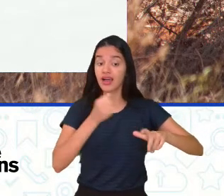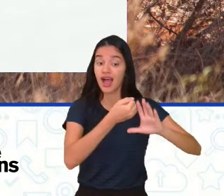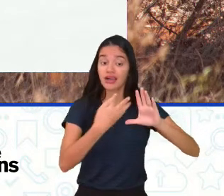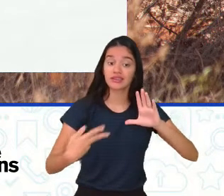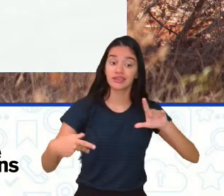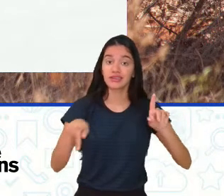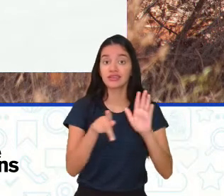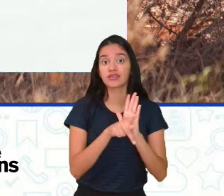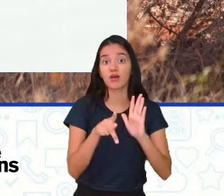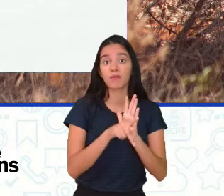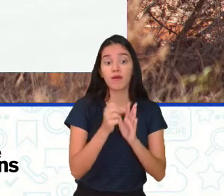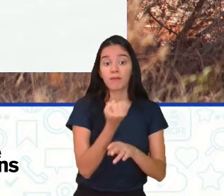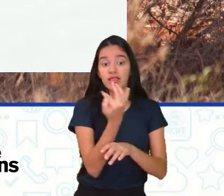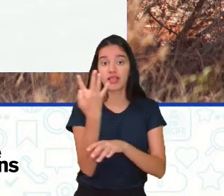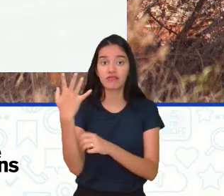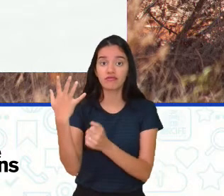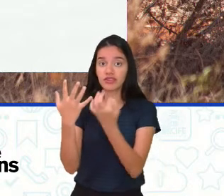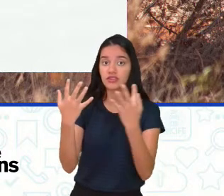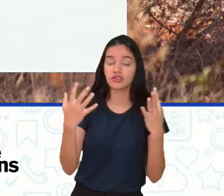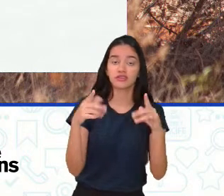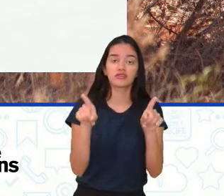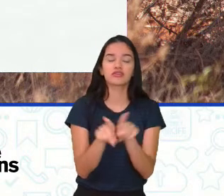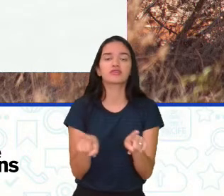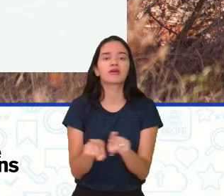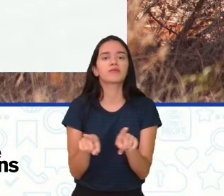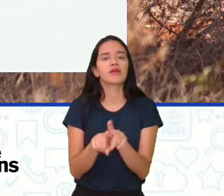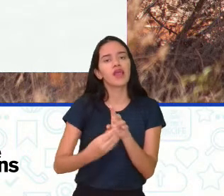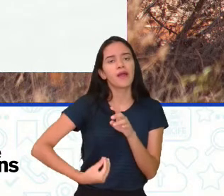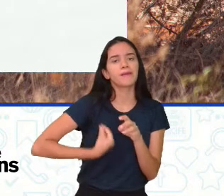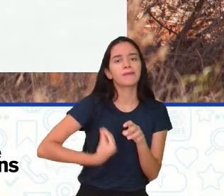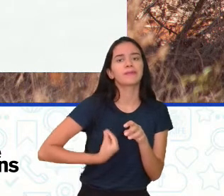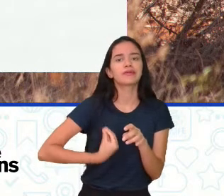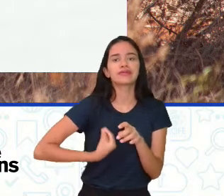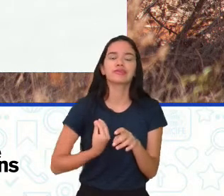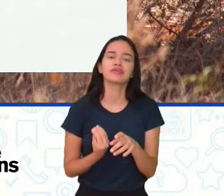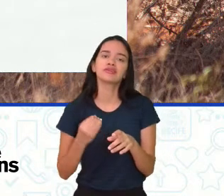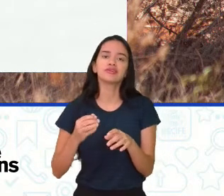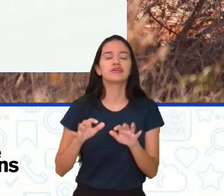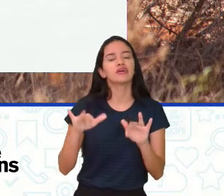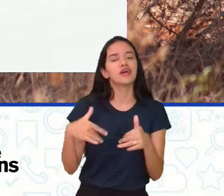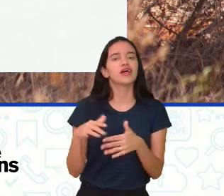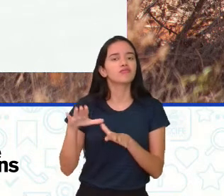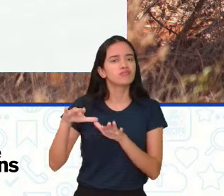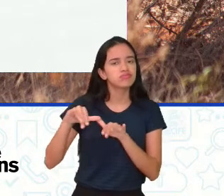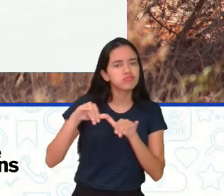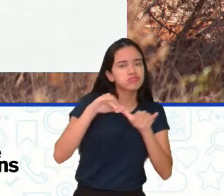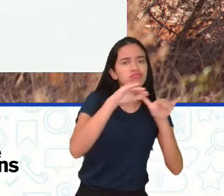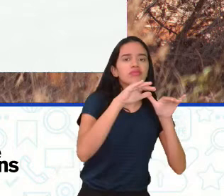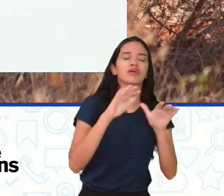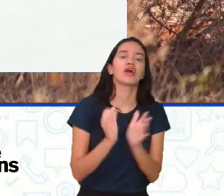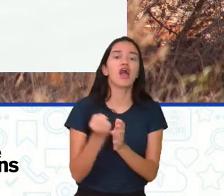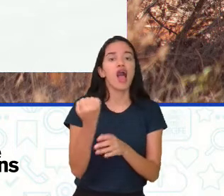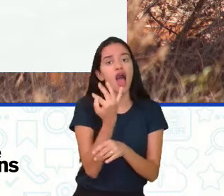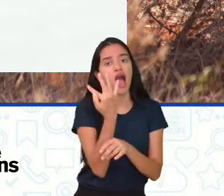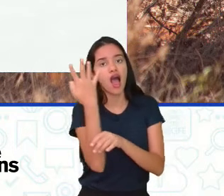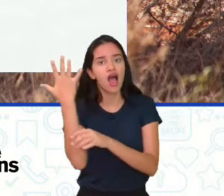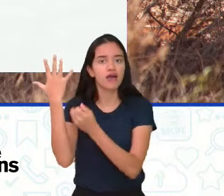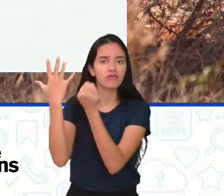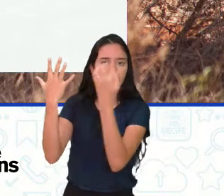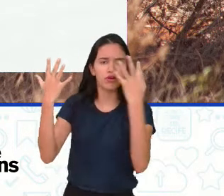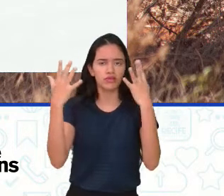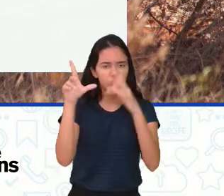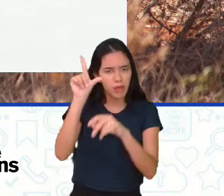da vegetação arbustiva, né? Presença de arbustos espaçados, aquelas árvores com a